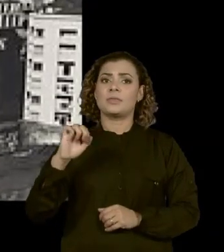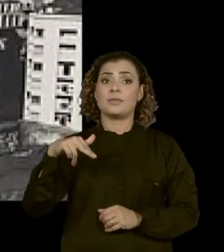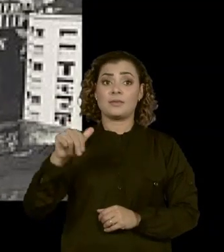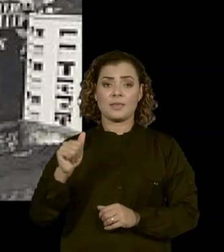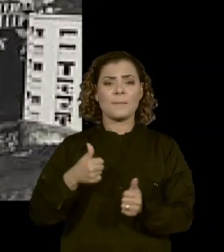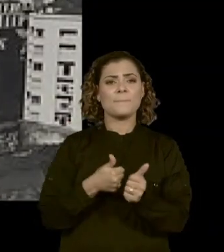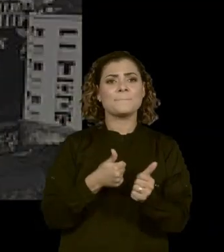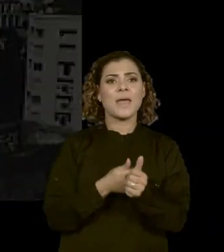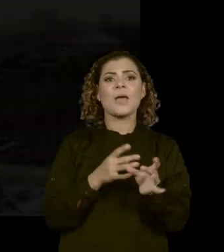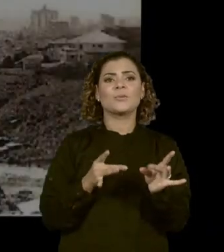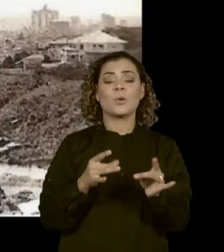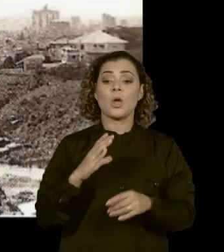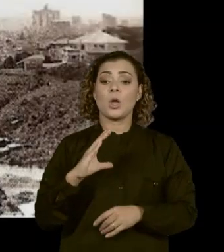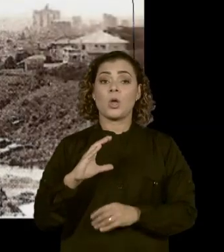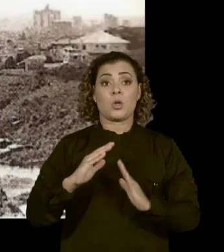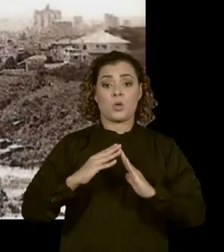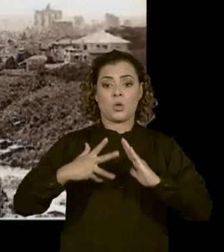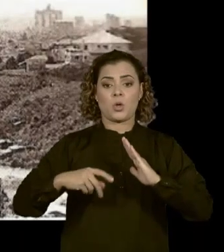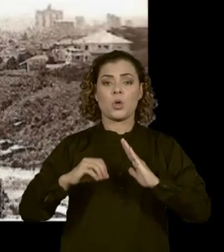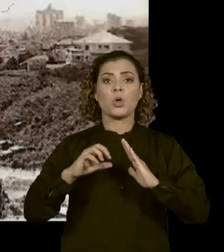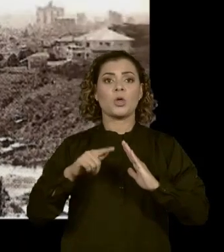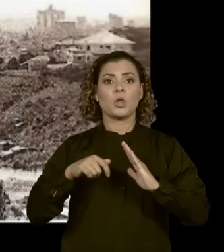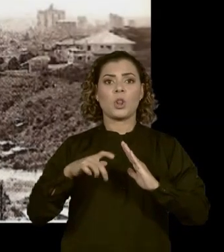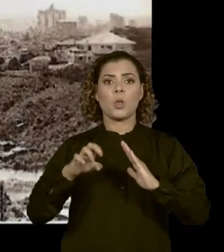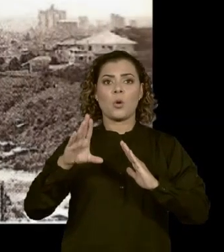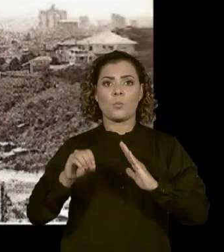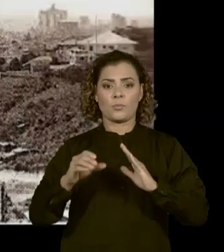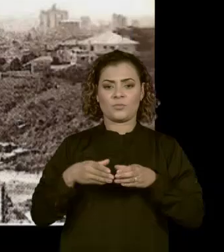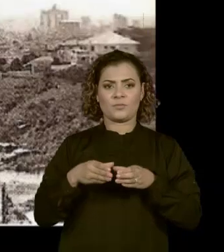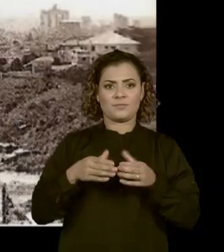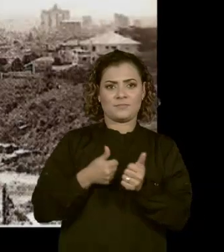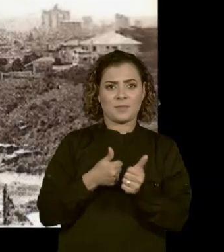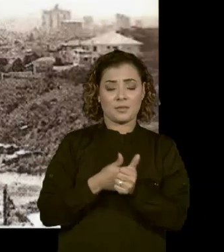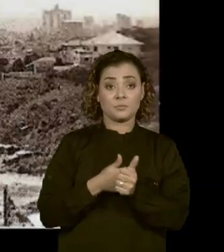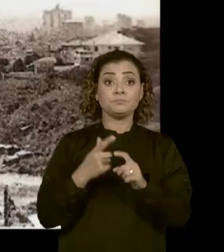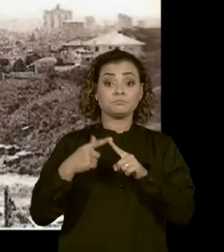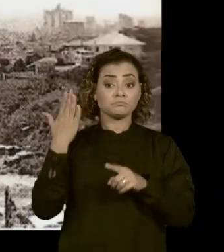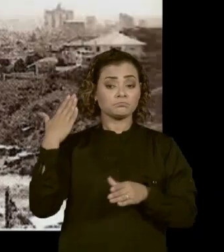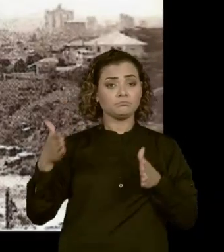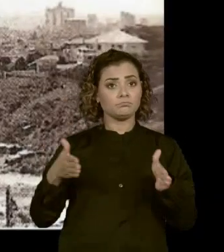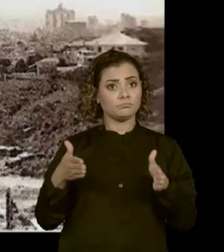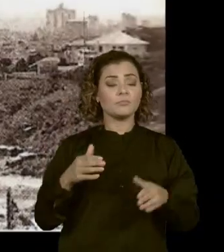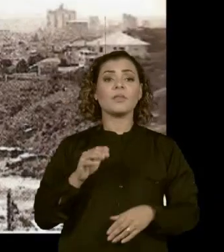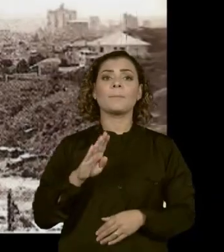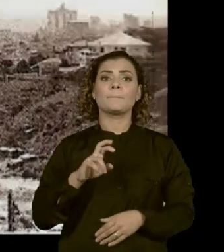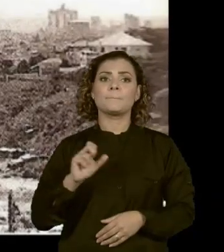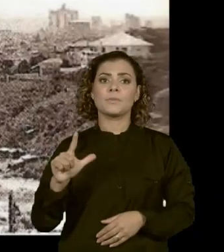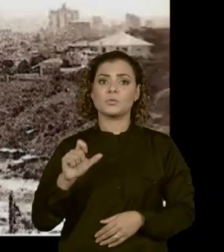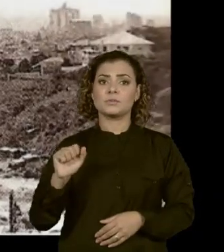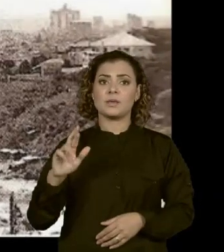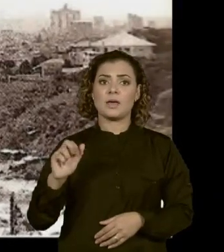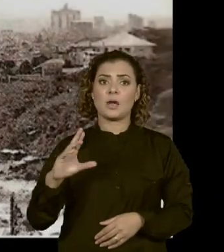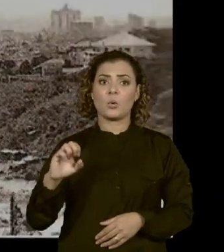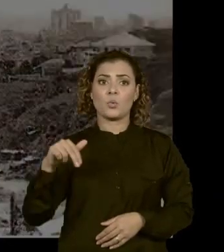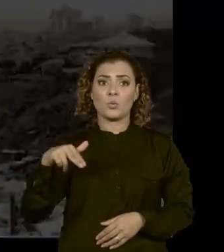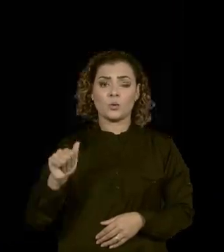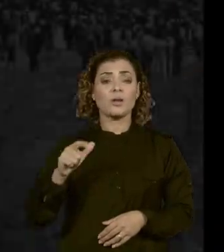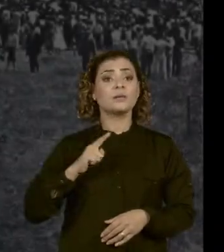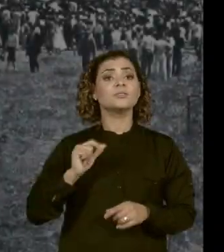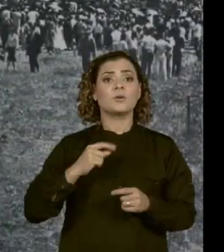No comecinho do século XX, havia um time de futebol chamado Caicai, que fazia suas partidas no campo da